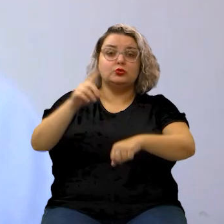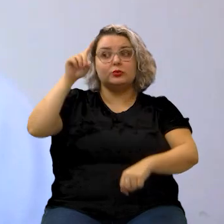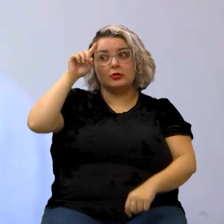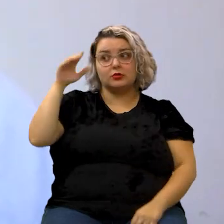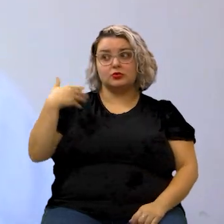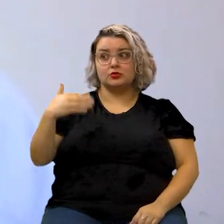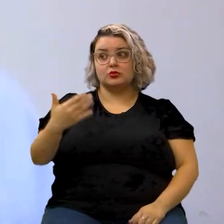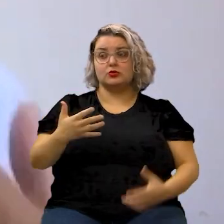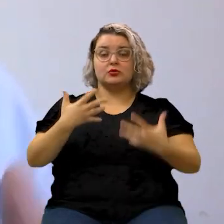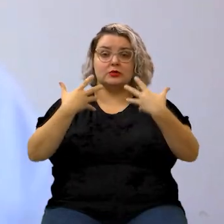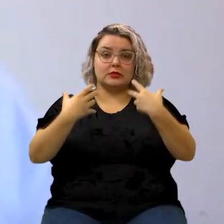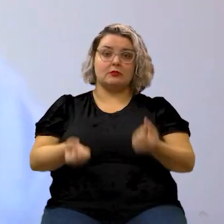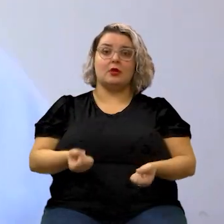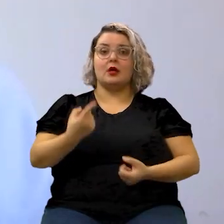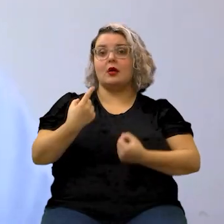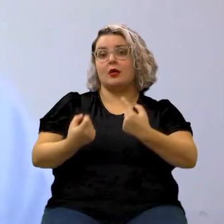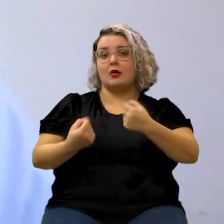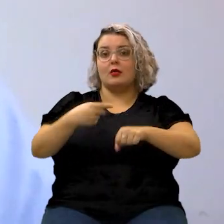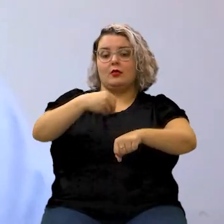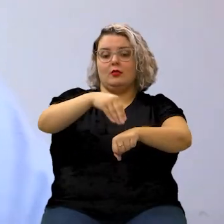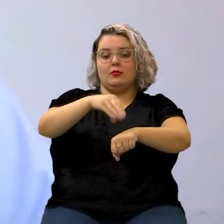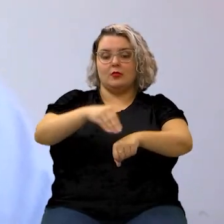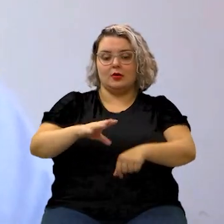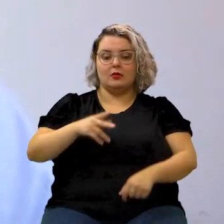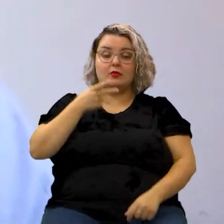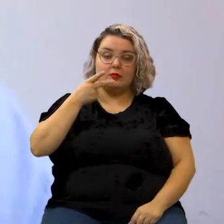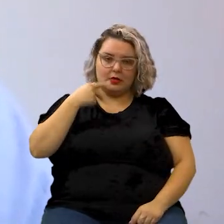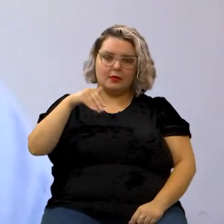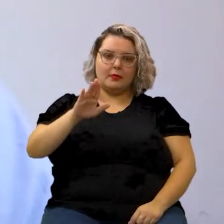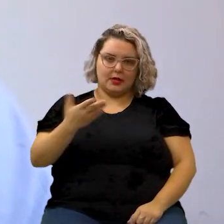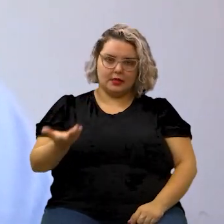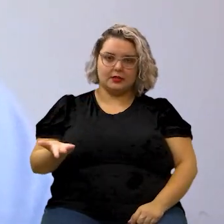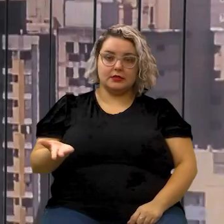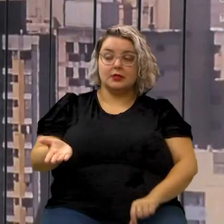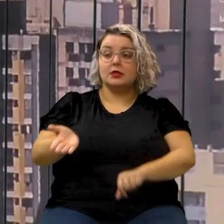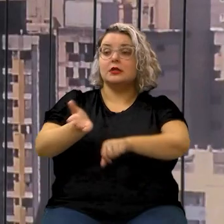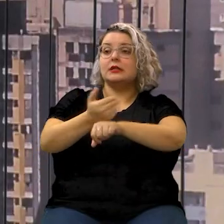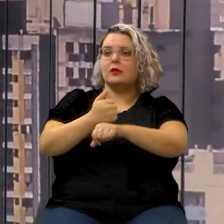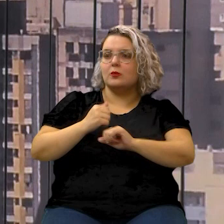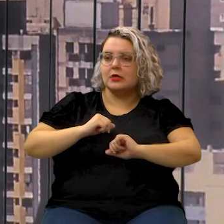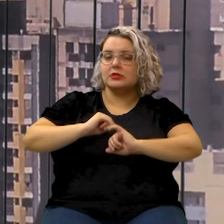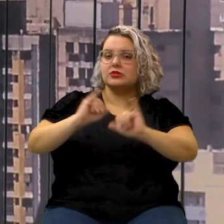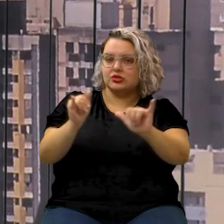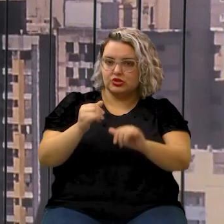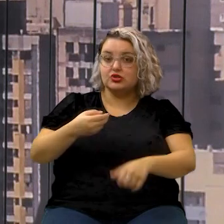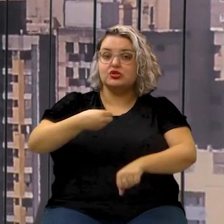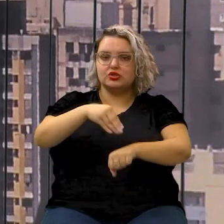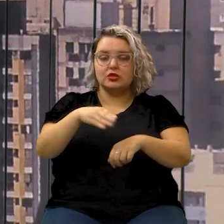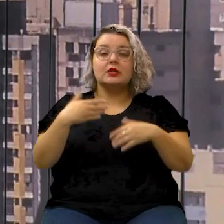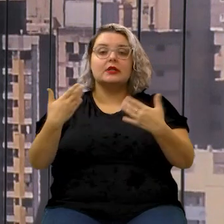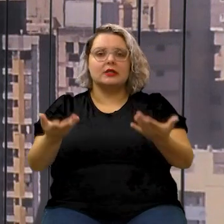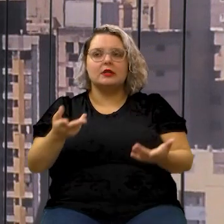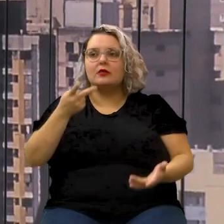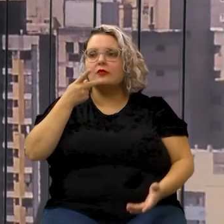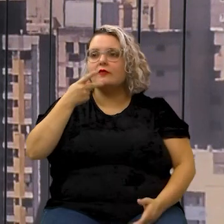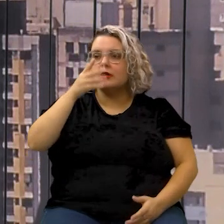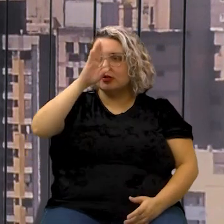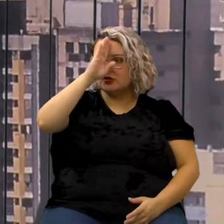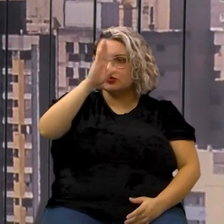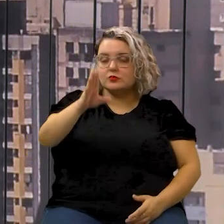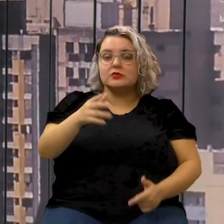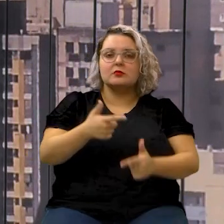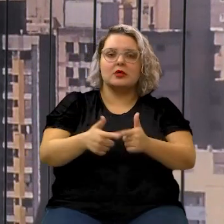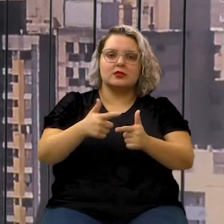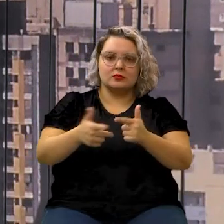dia a dia e receber algumas dicas que eu vou falar logo à frente. Então, antes de dar essas dicas, vamos falar então dos